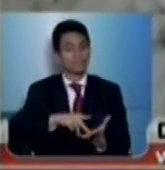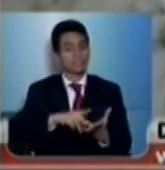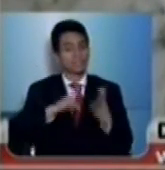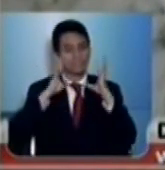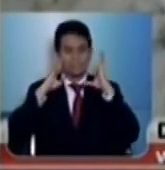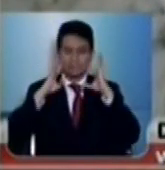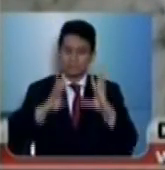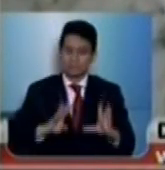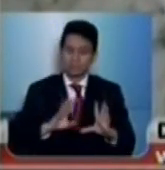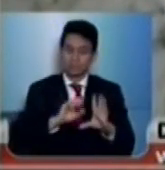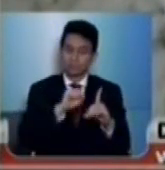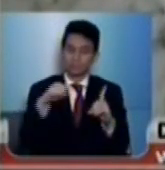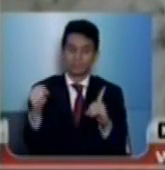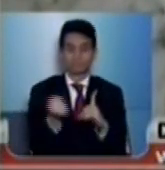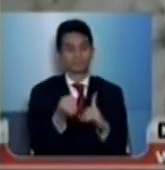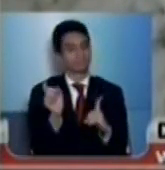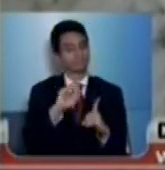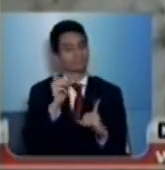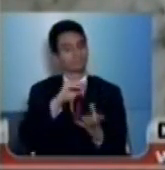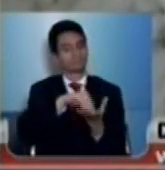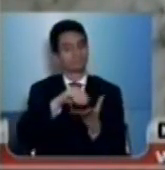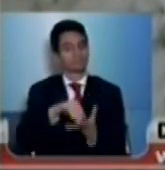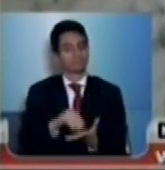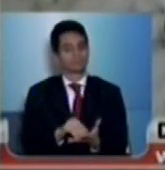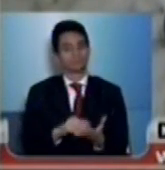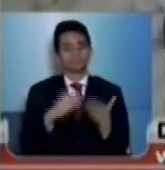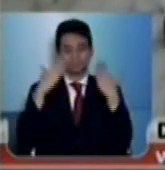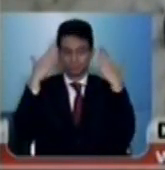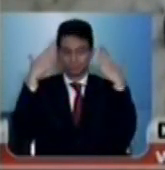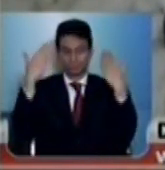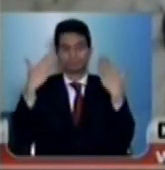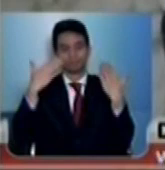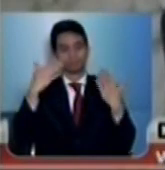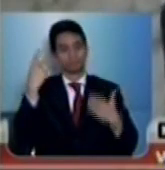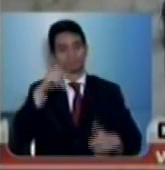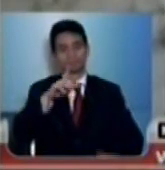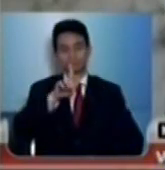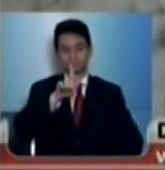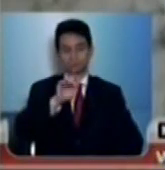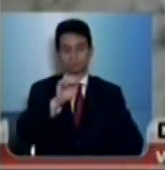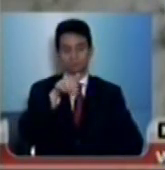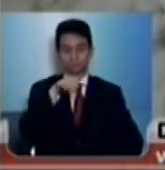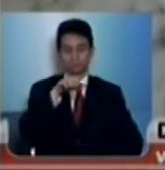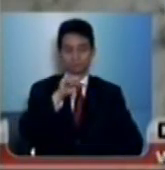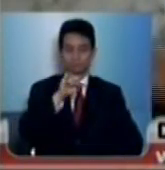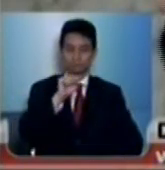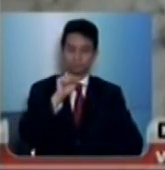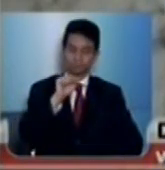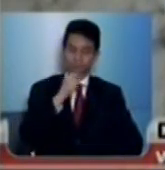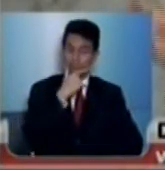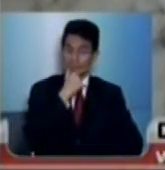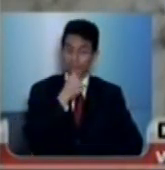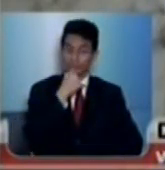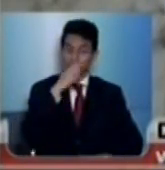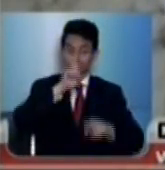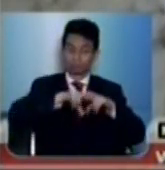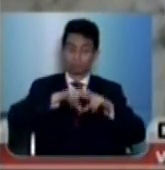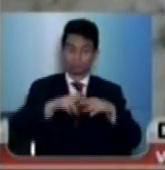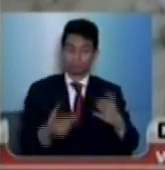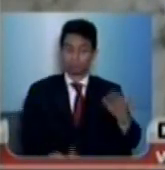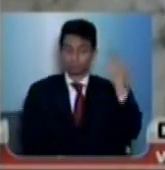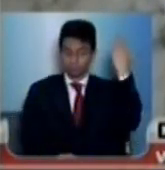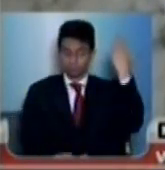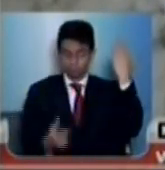da população então eu quero agradecer GES a sua presença aqui na Assembleia Legislativa o debate que você